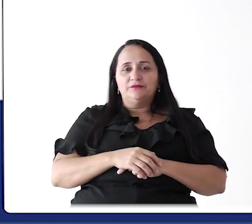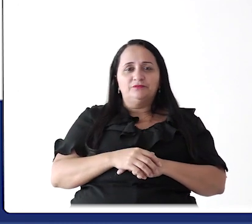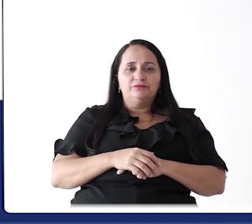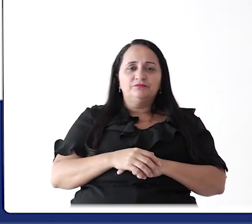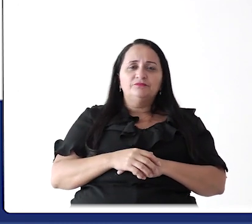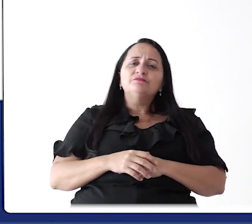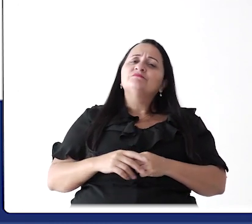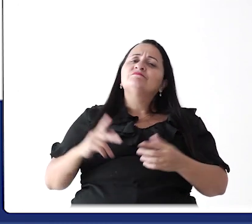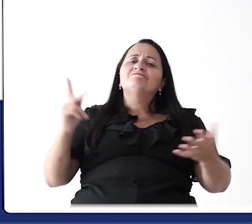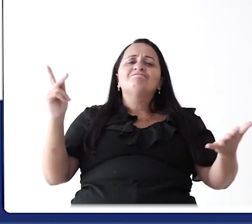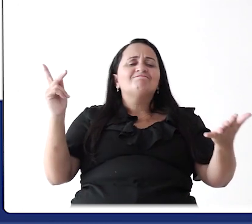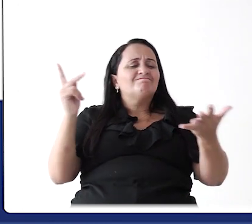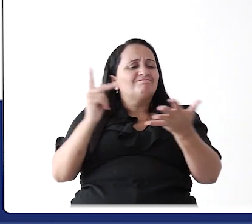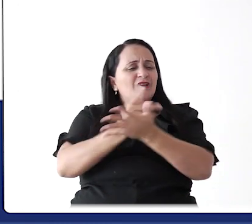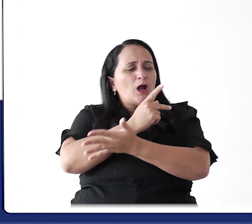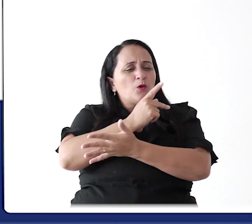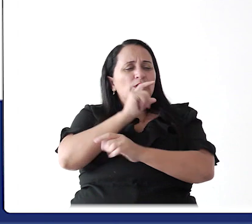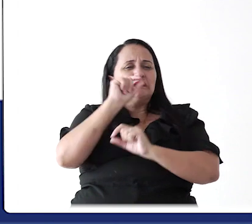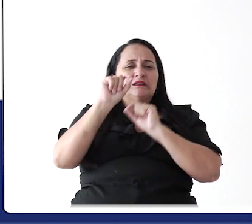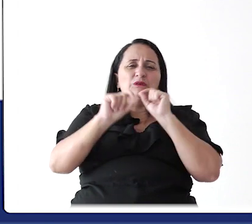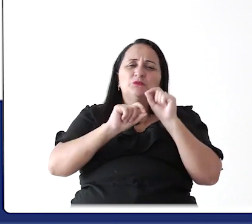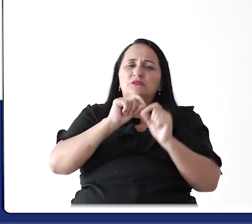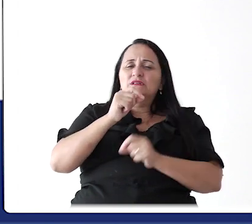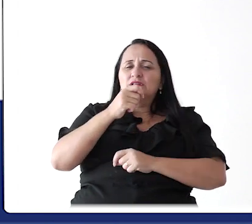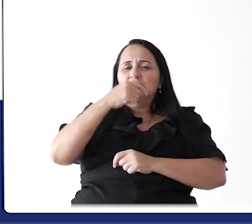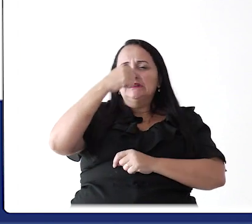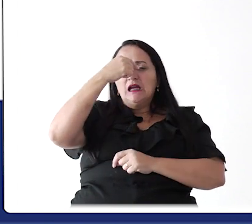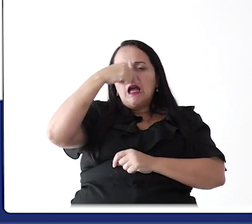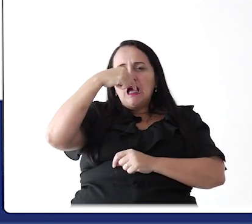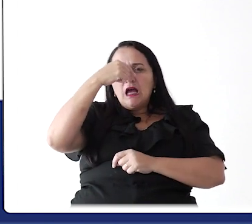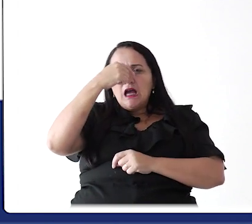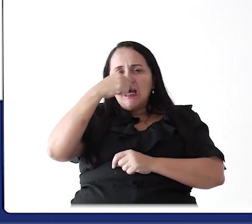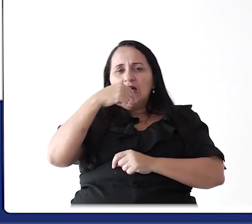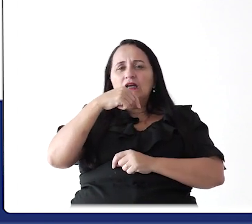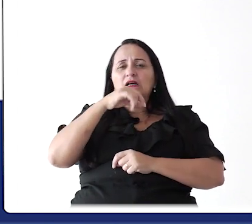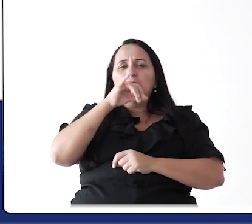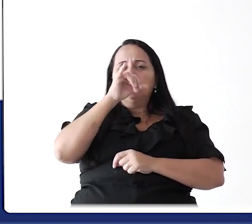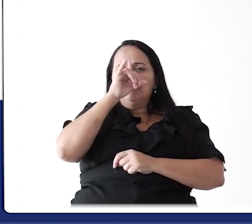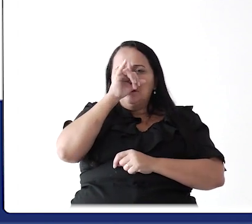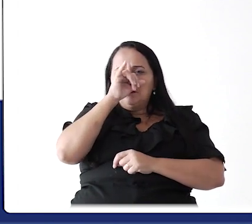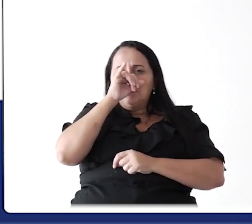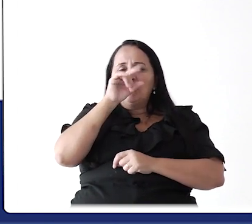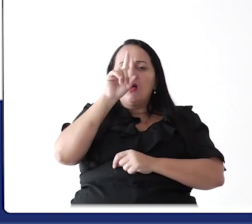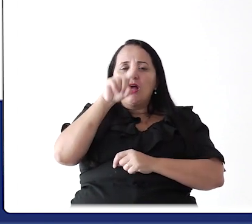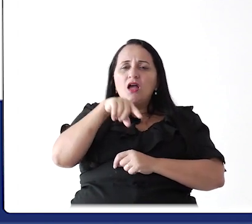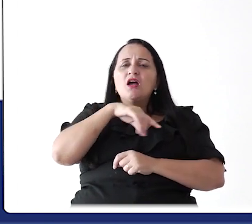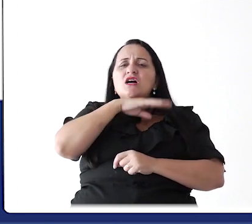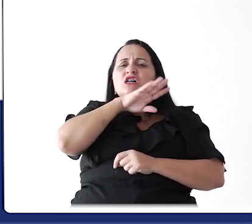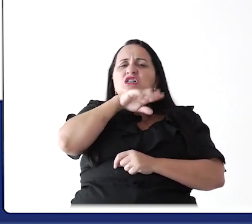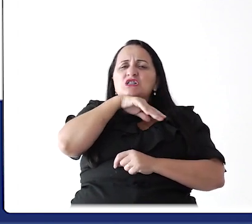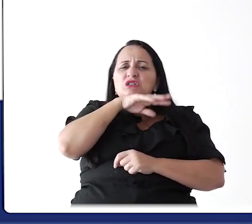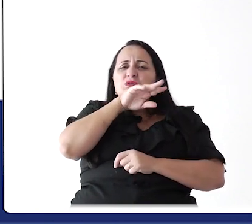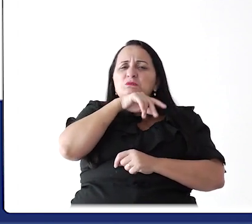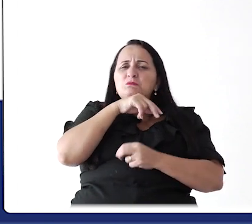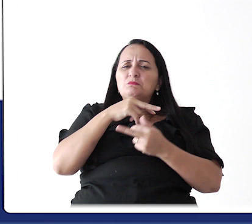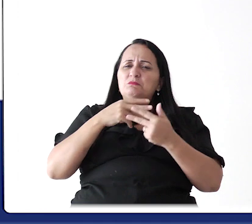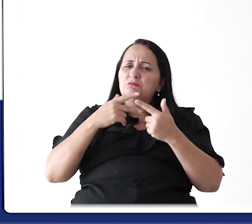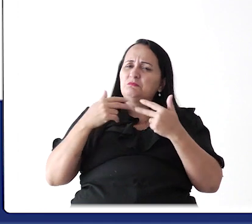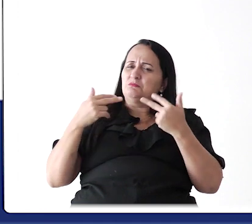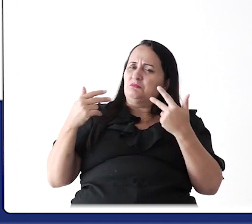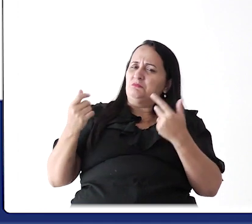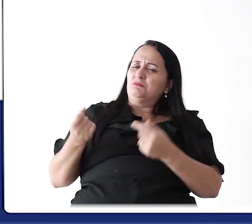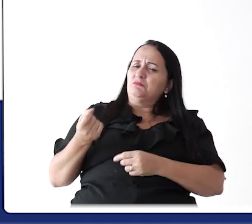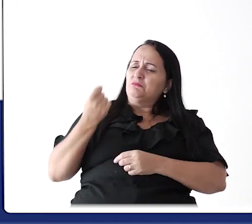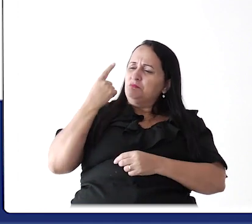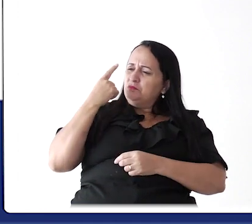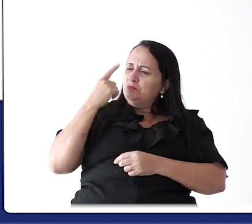pela gripe porque é animal de estimação de famosos. Ainda não há provas que o incriminem definitivamente pelo atual